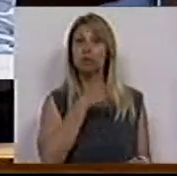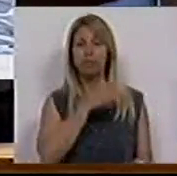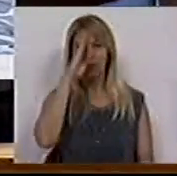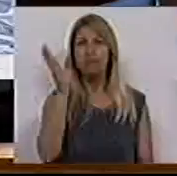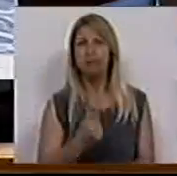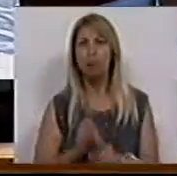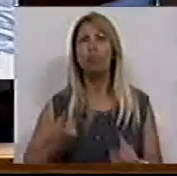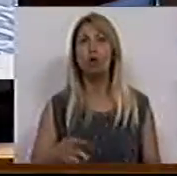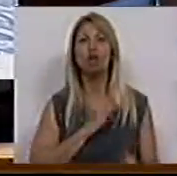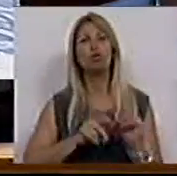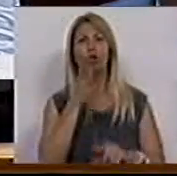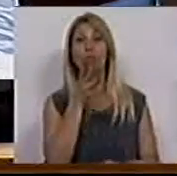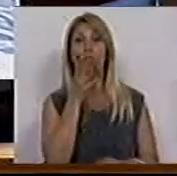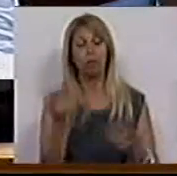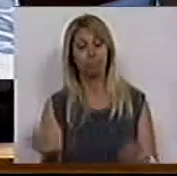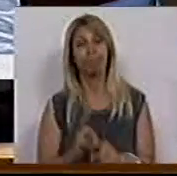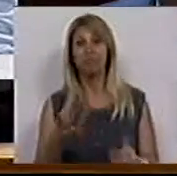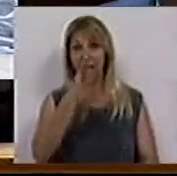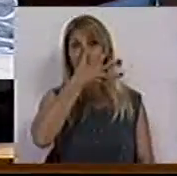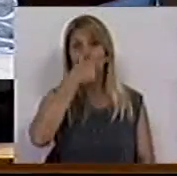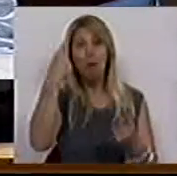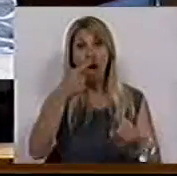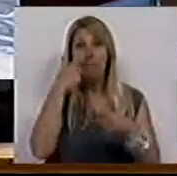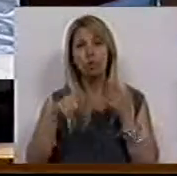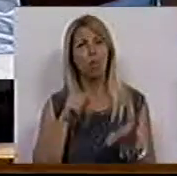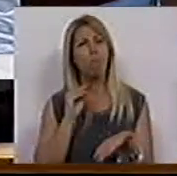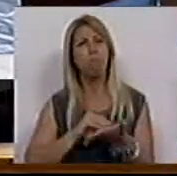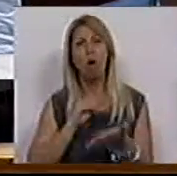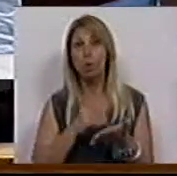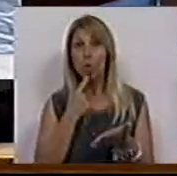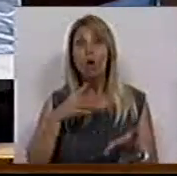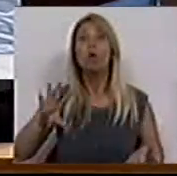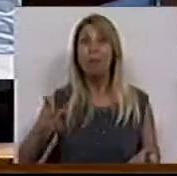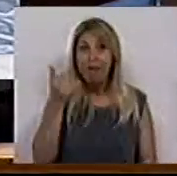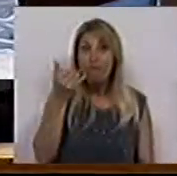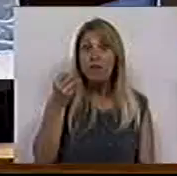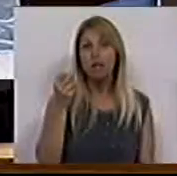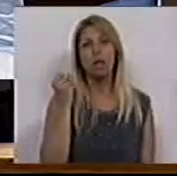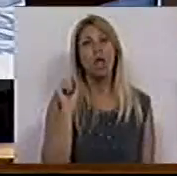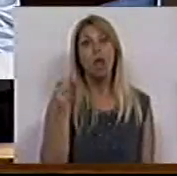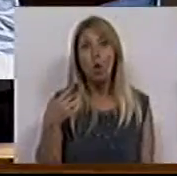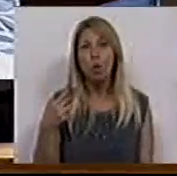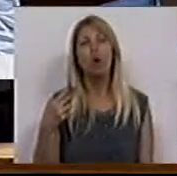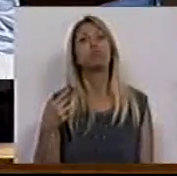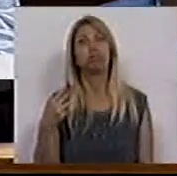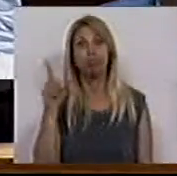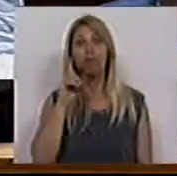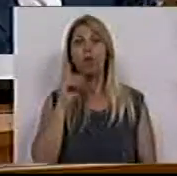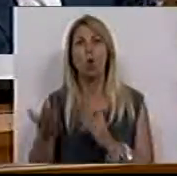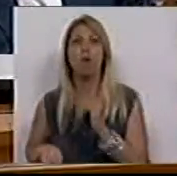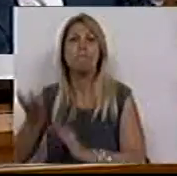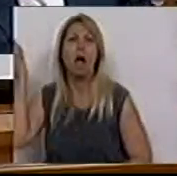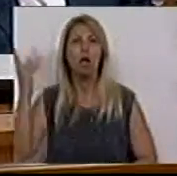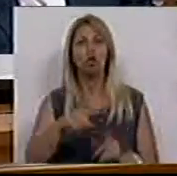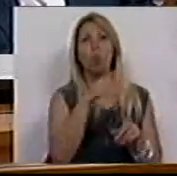porquê, Sr. Deputado? Porque infelizmente há gente tão pobre neste país para quem 20 euros conta muito mais do que 200 euros do